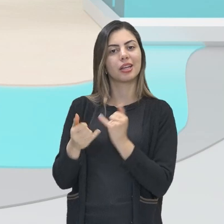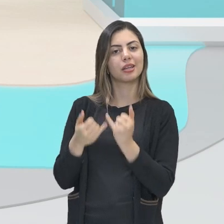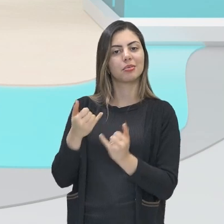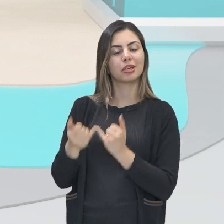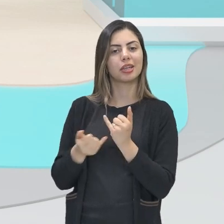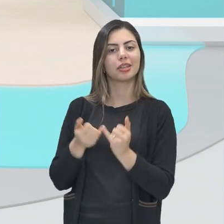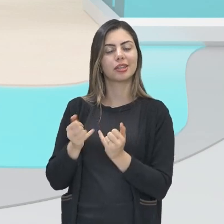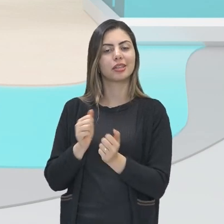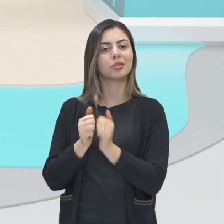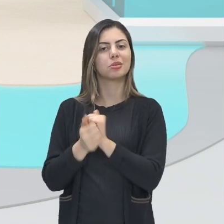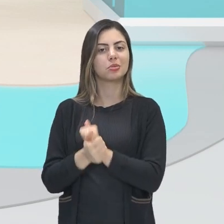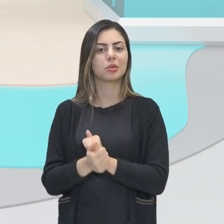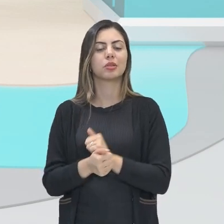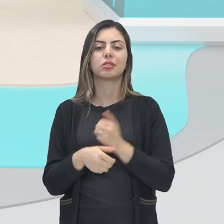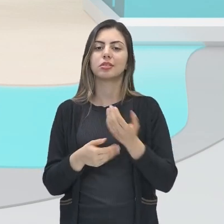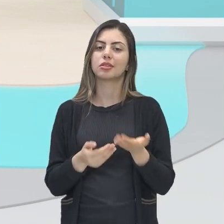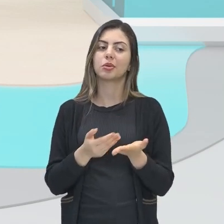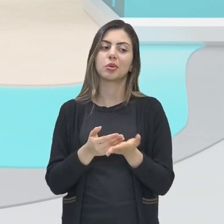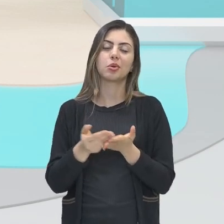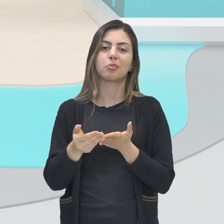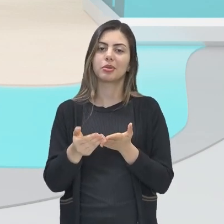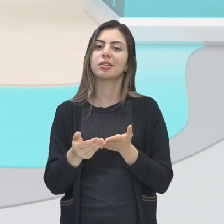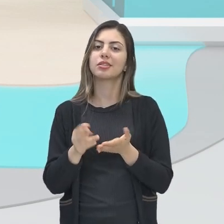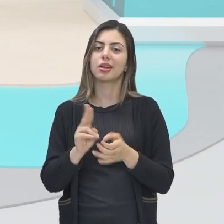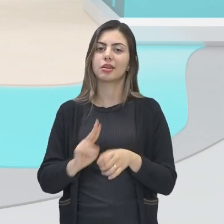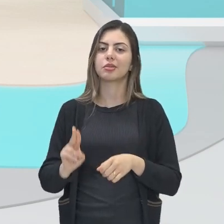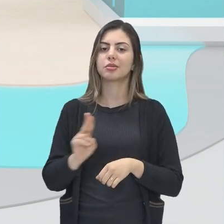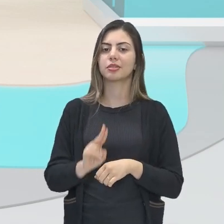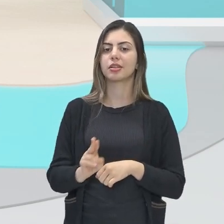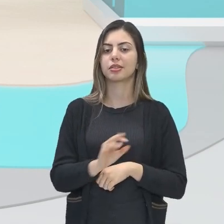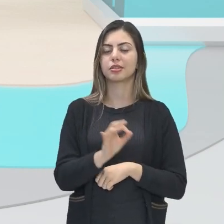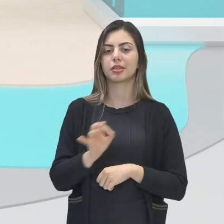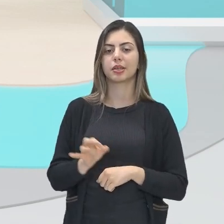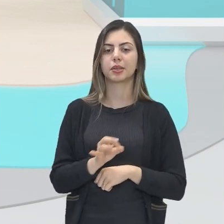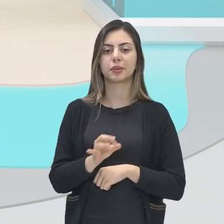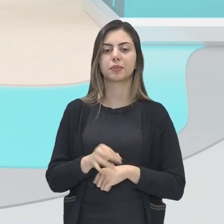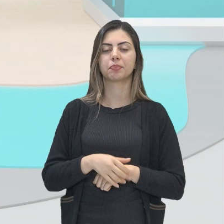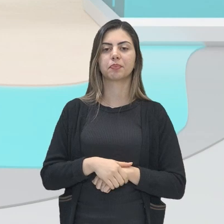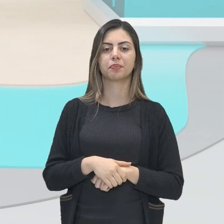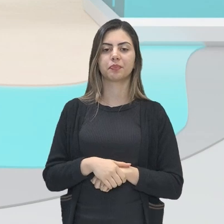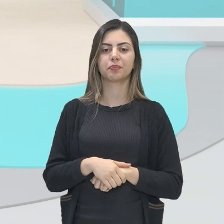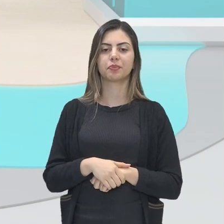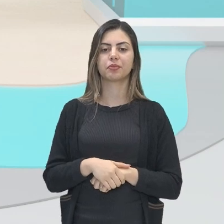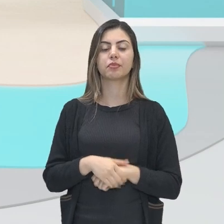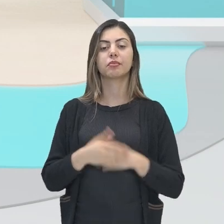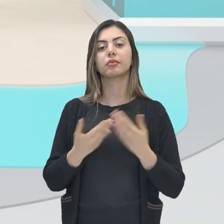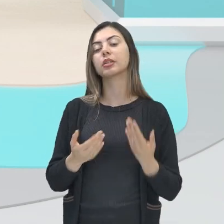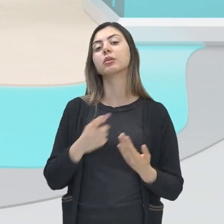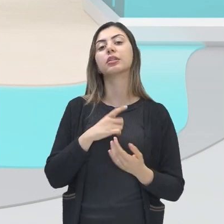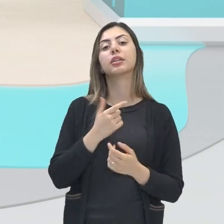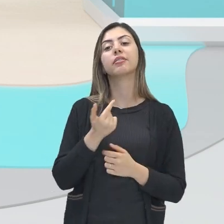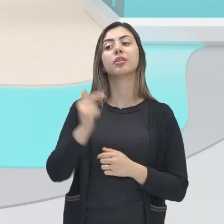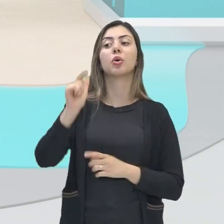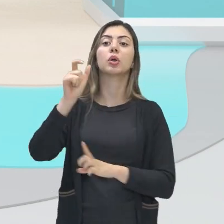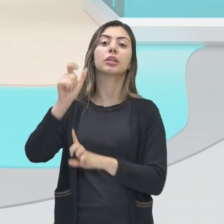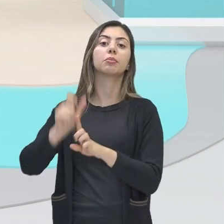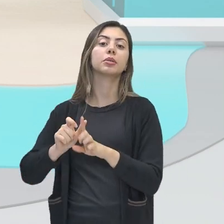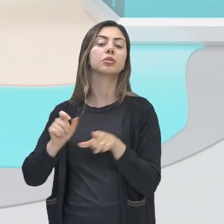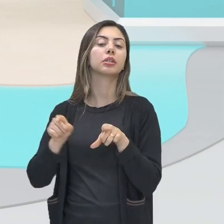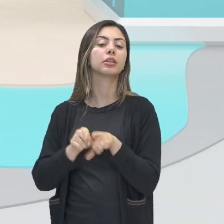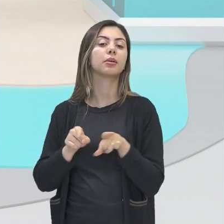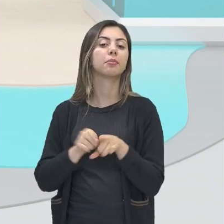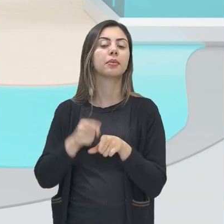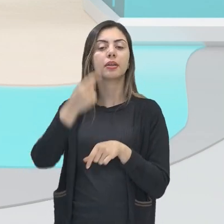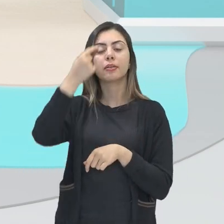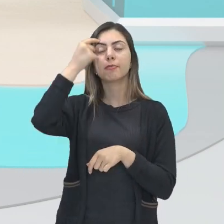nesse esporte. Aí eles começaram a aplicar também no tênis de mesa. Aí um outro sujeito já pensou,